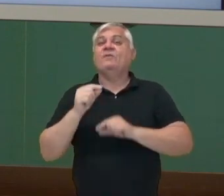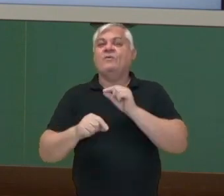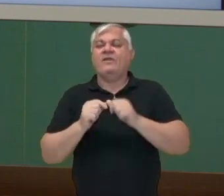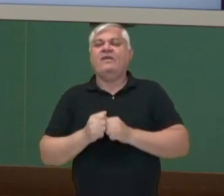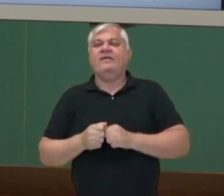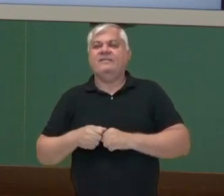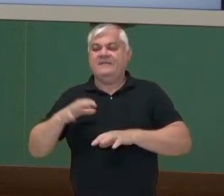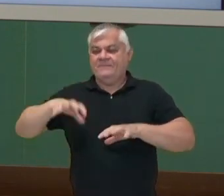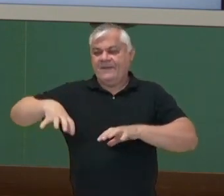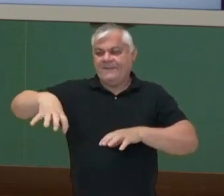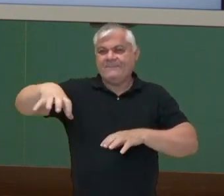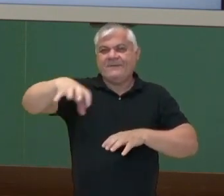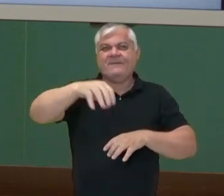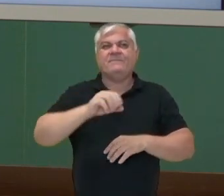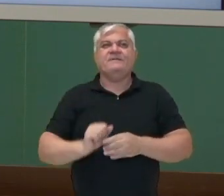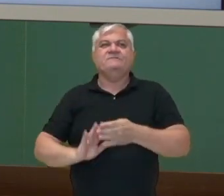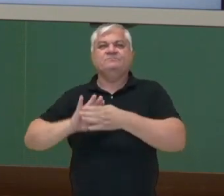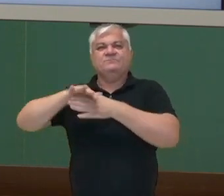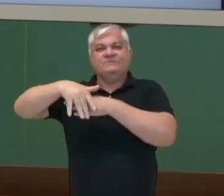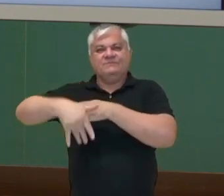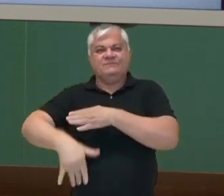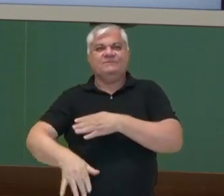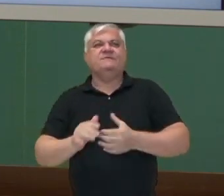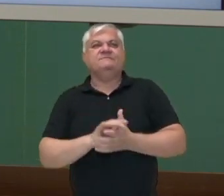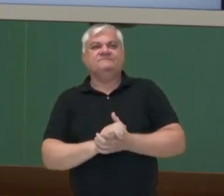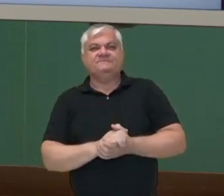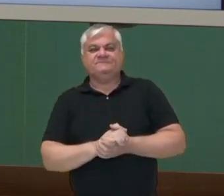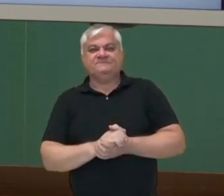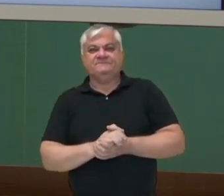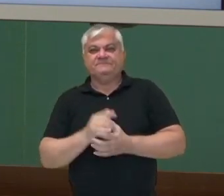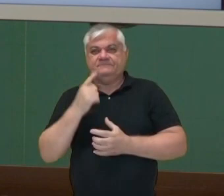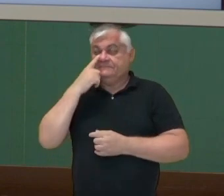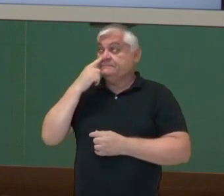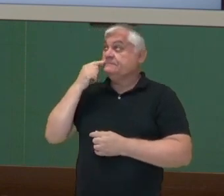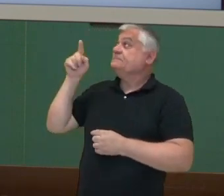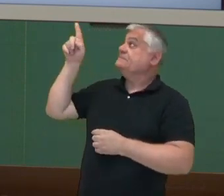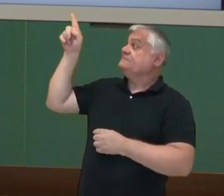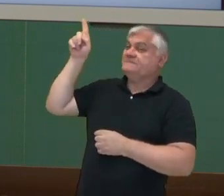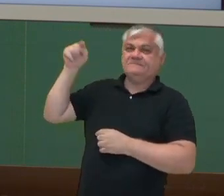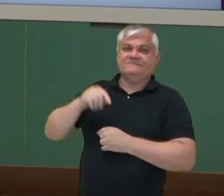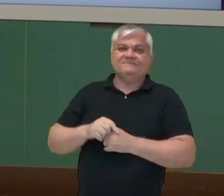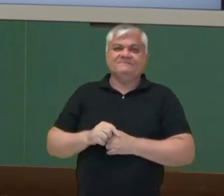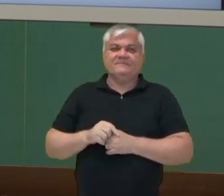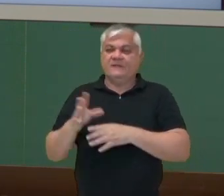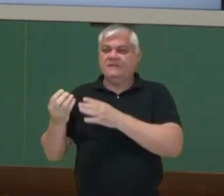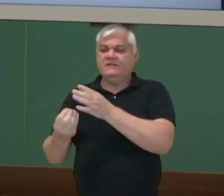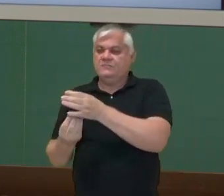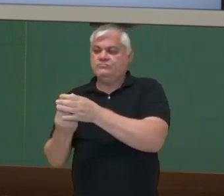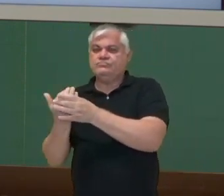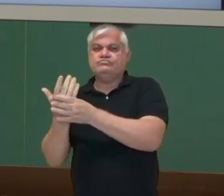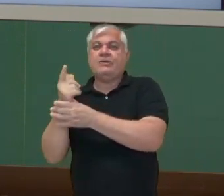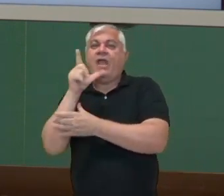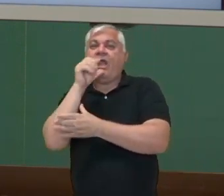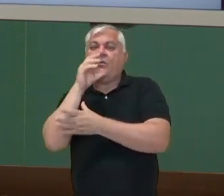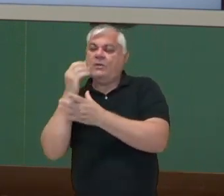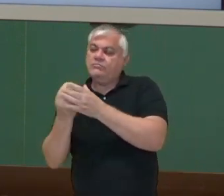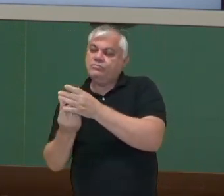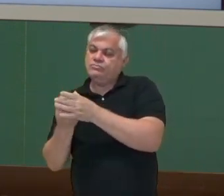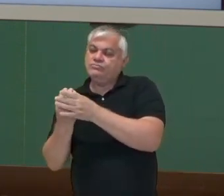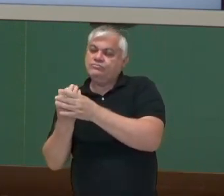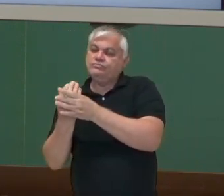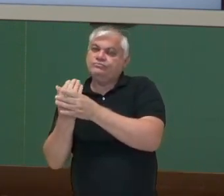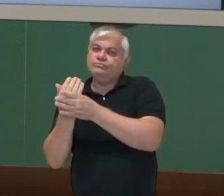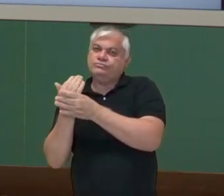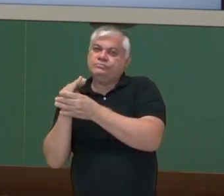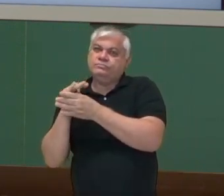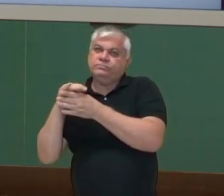usinas hidrelétricas, né? Aqui a gente vai ter as regiões ali de nascentes, né? As áreas por onde